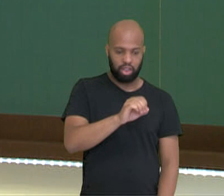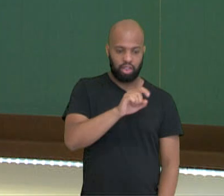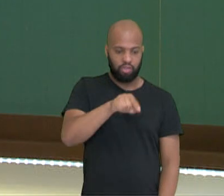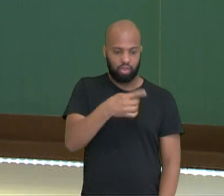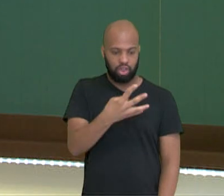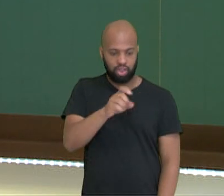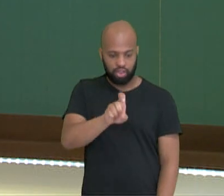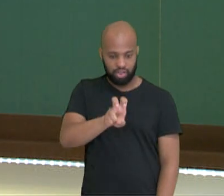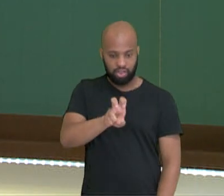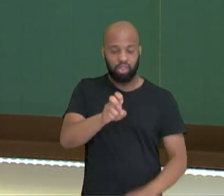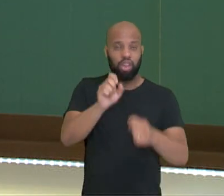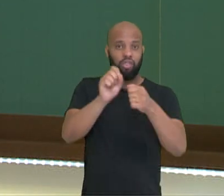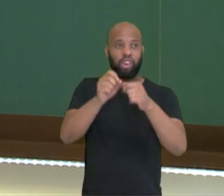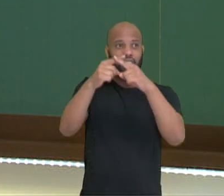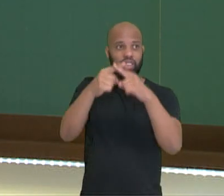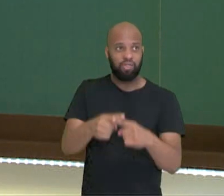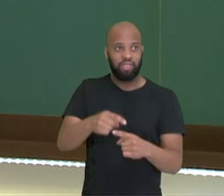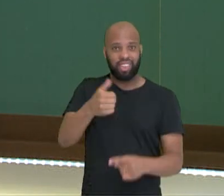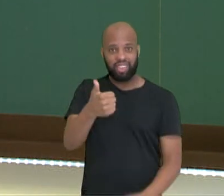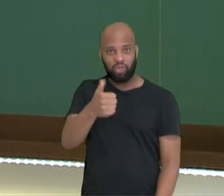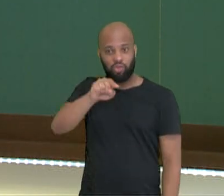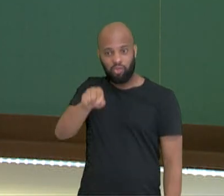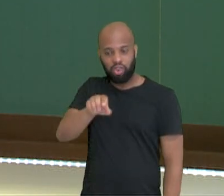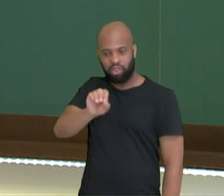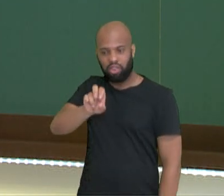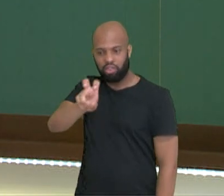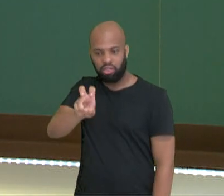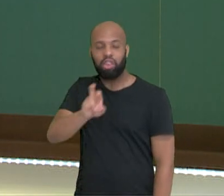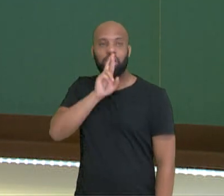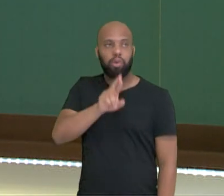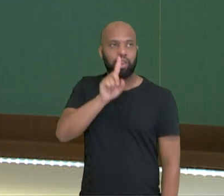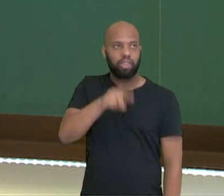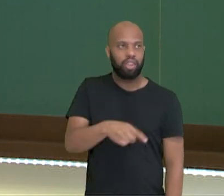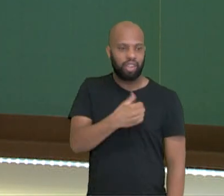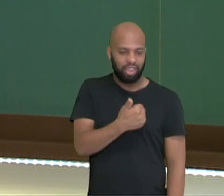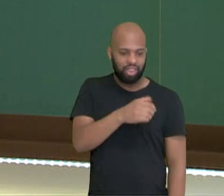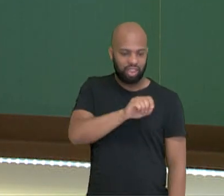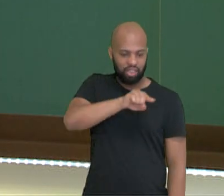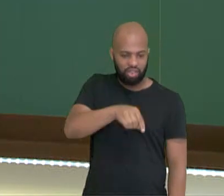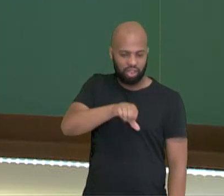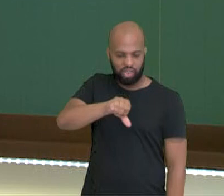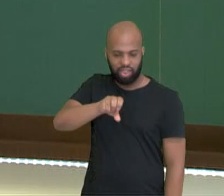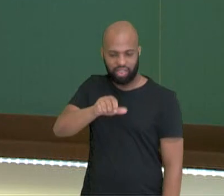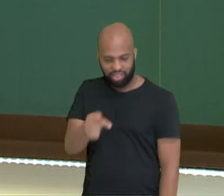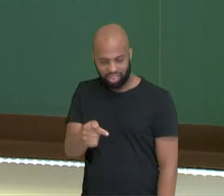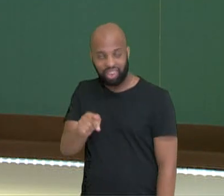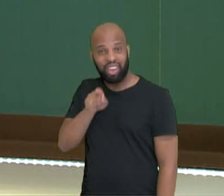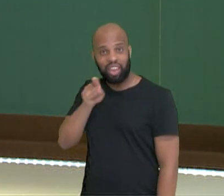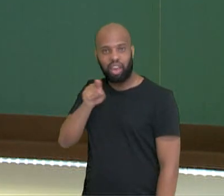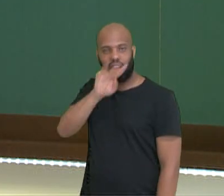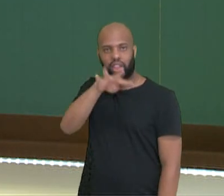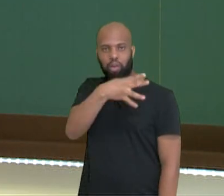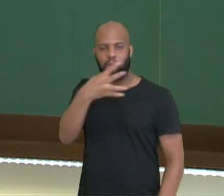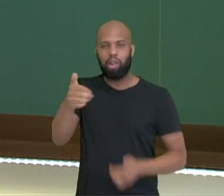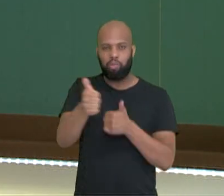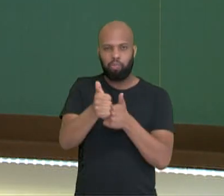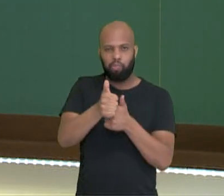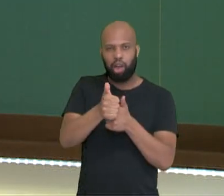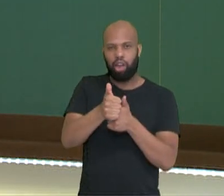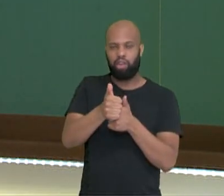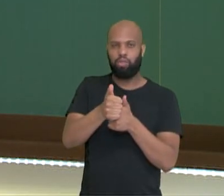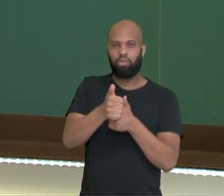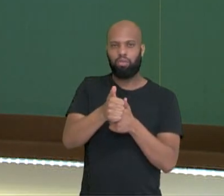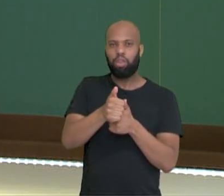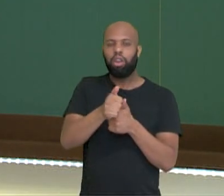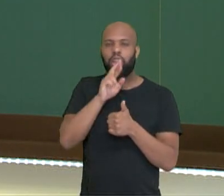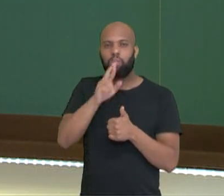vai calcular 5% sobre ele, que vai me dar 10,97. Lembrando que essa tabela são valores aproximados, tá, pessoal? Porque aqui